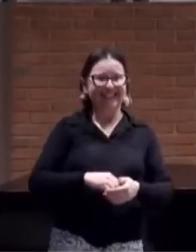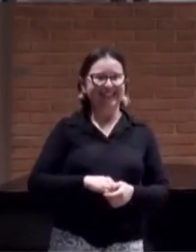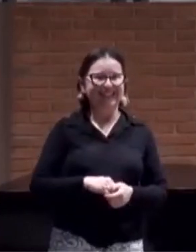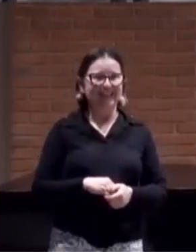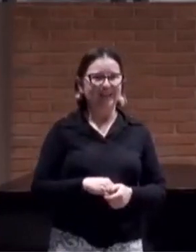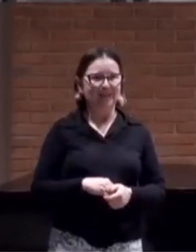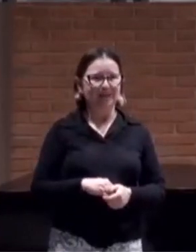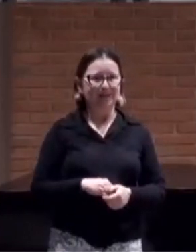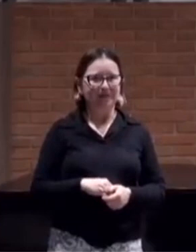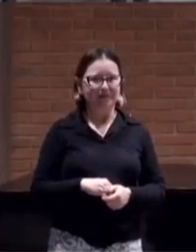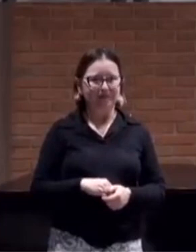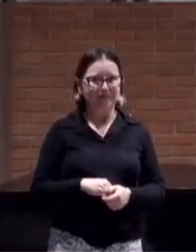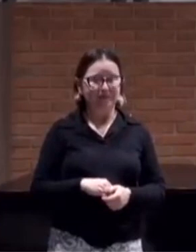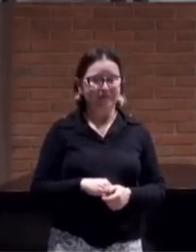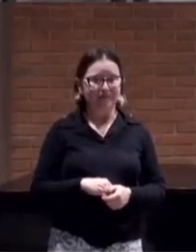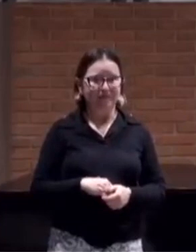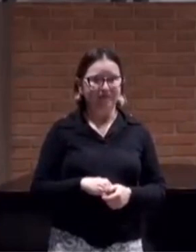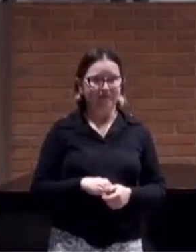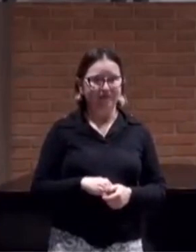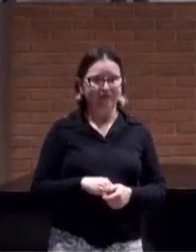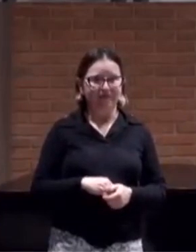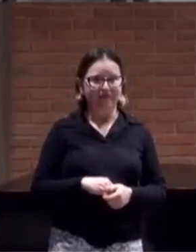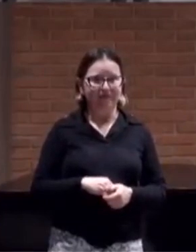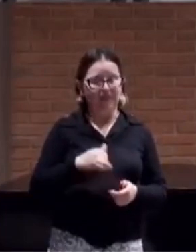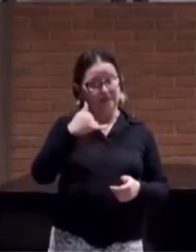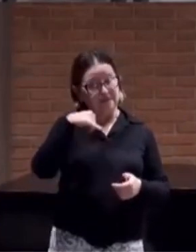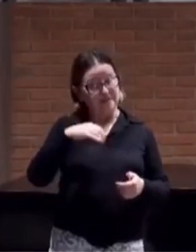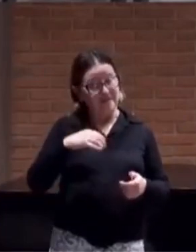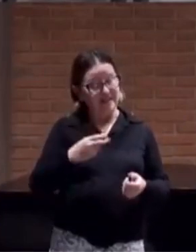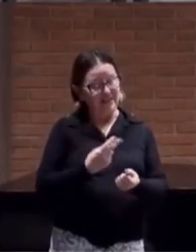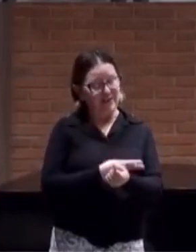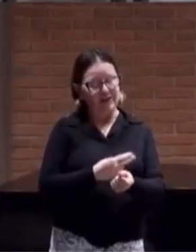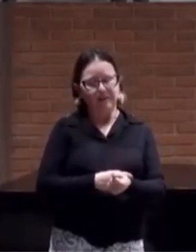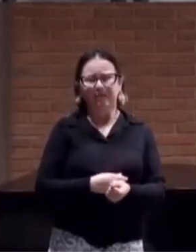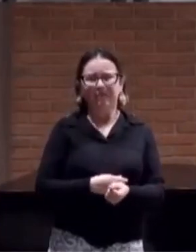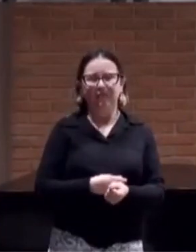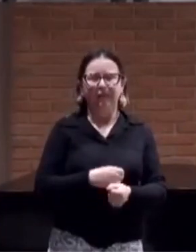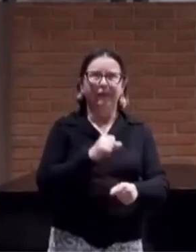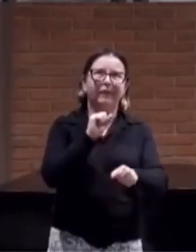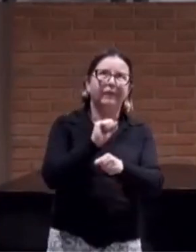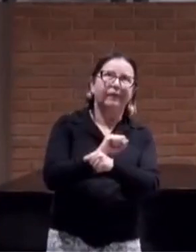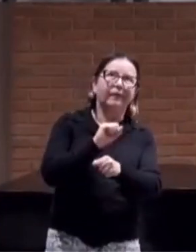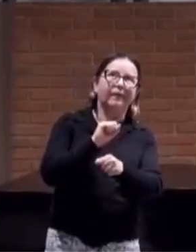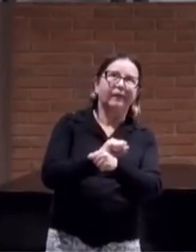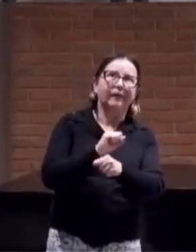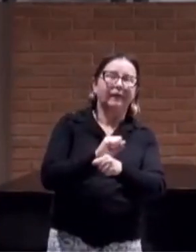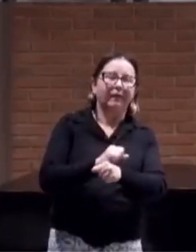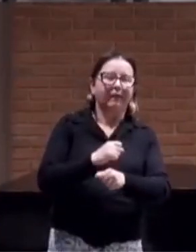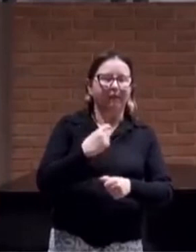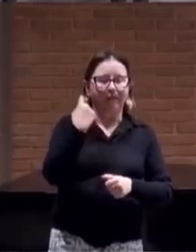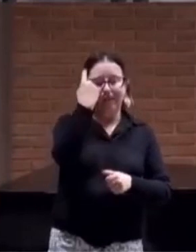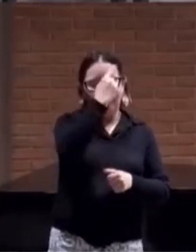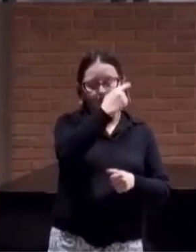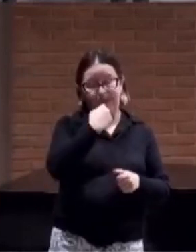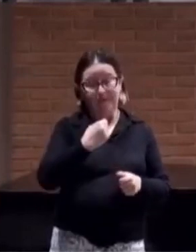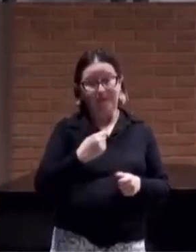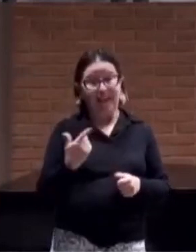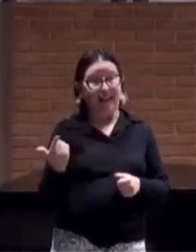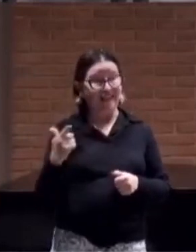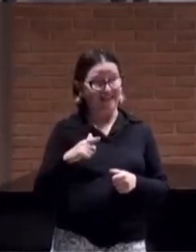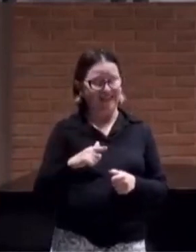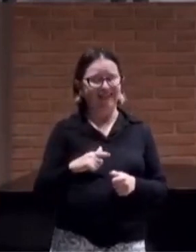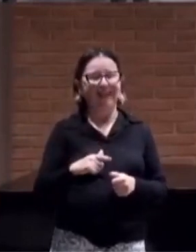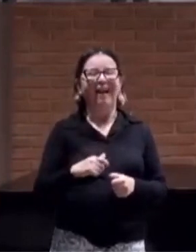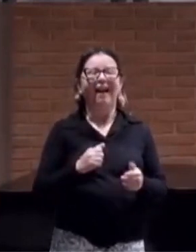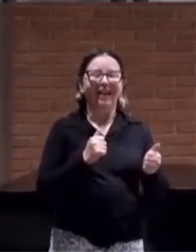Porque assim eu não erro. Aí fiquei lá uns 30 minutos ou mais, e ele veio, e eu pude ir